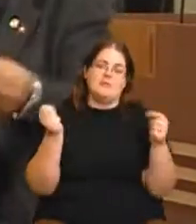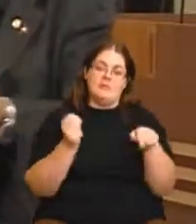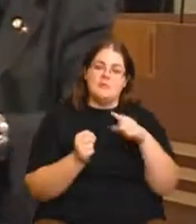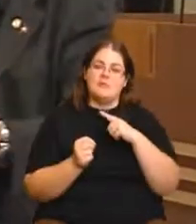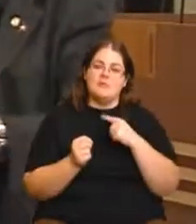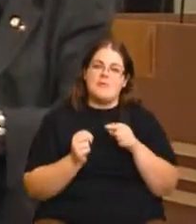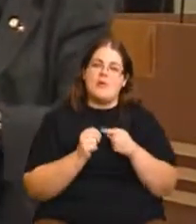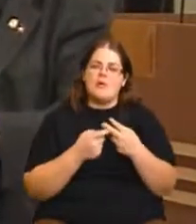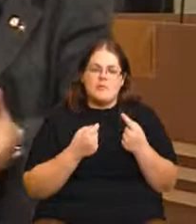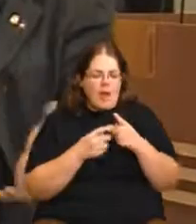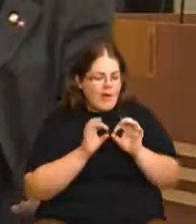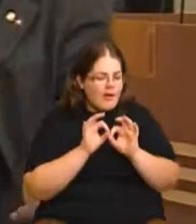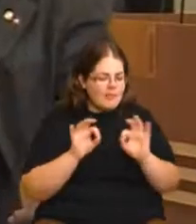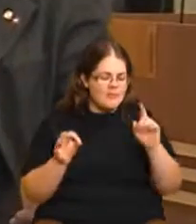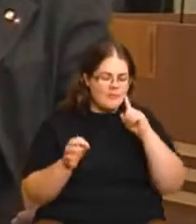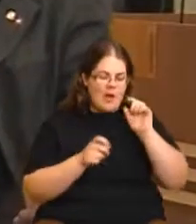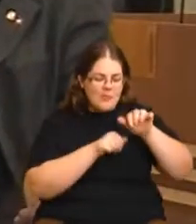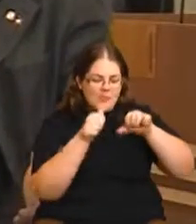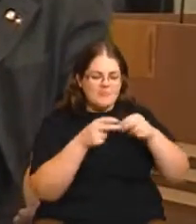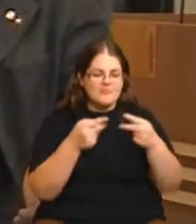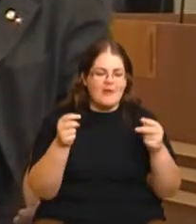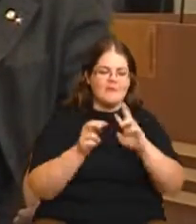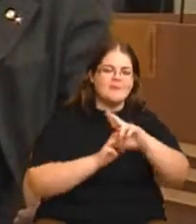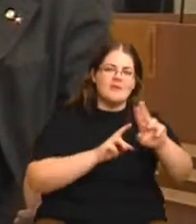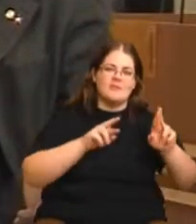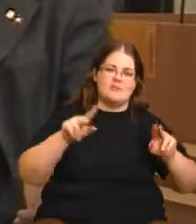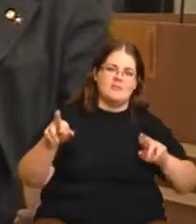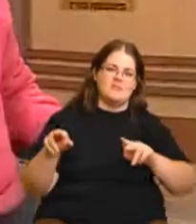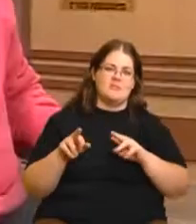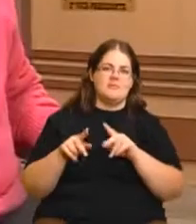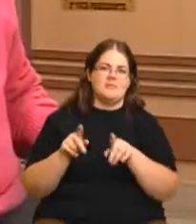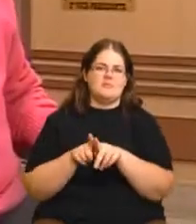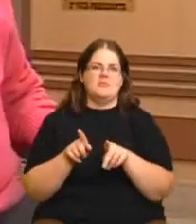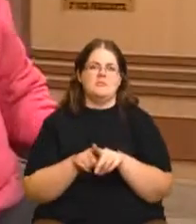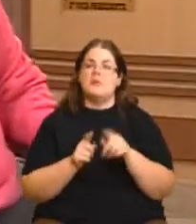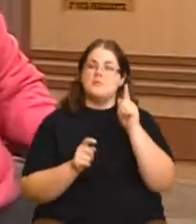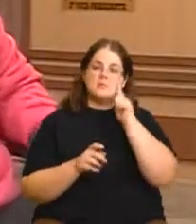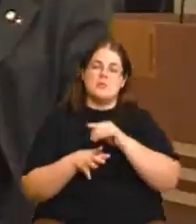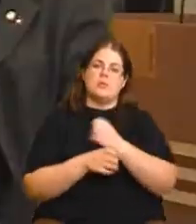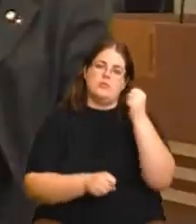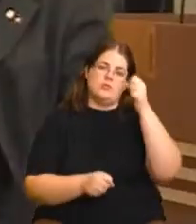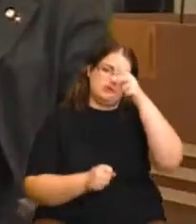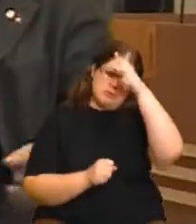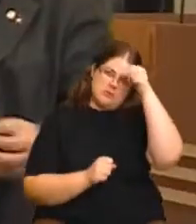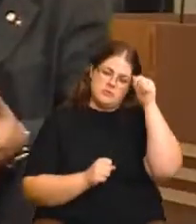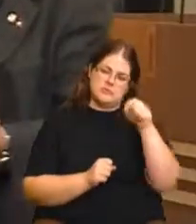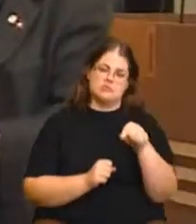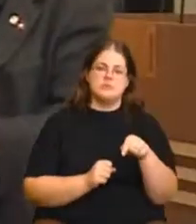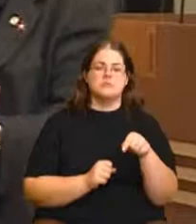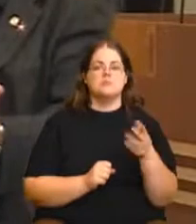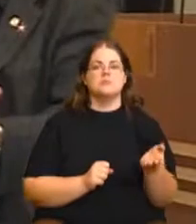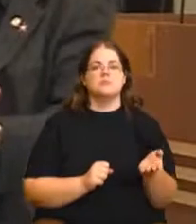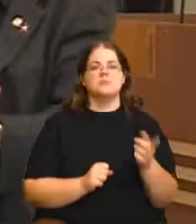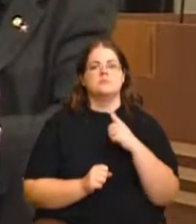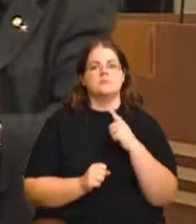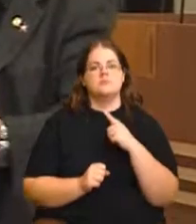ainda tentando ganhar em detalhes. E se tornou uma grande indústria, né? Não, uma grande indústria, então é isso. E mesmo assim o Carnaval do Rio tem lá os